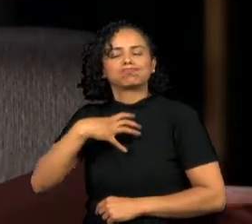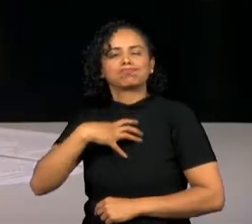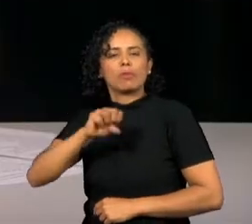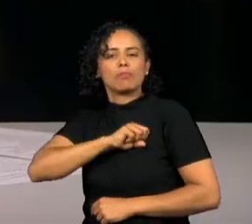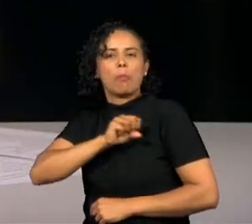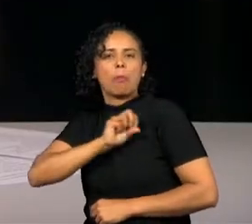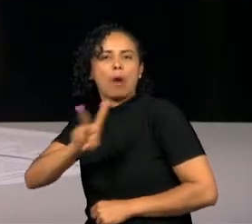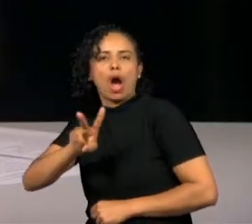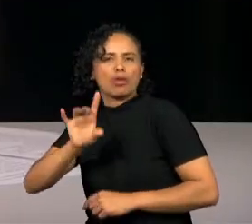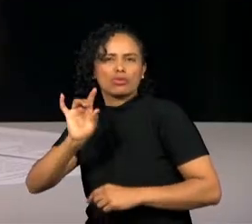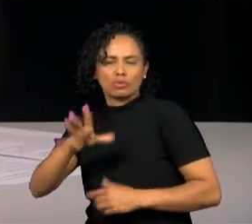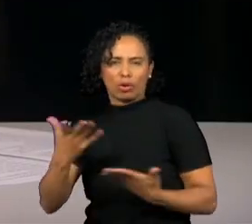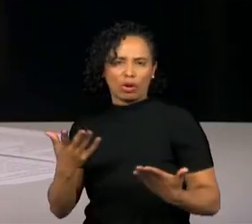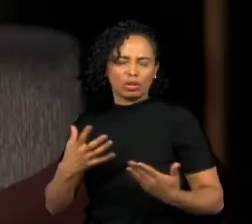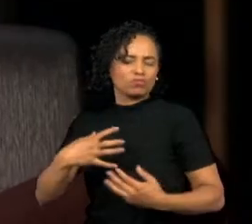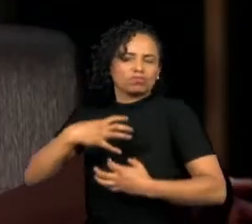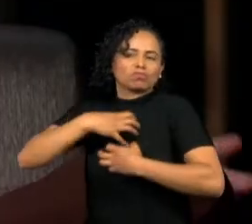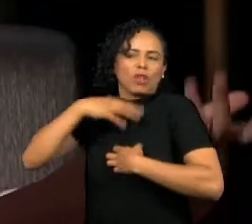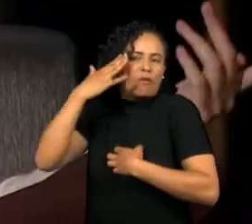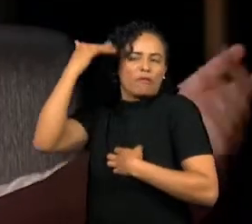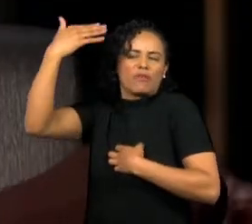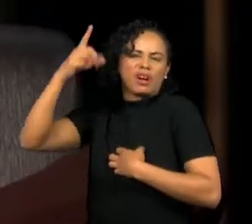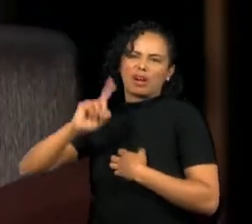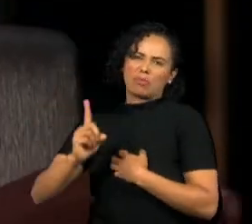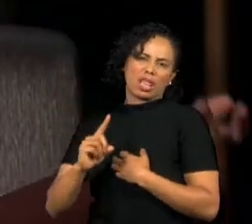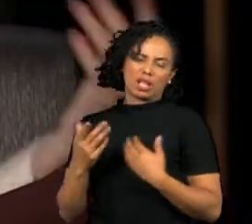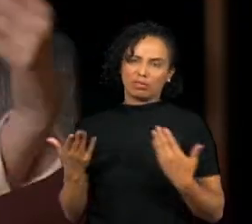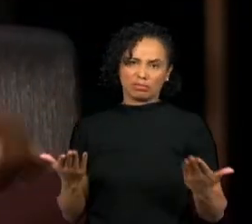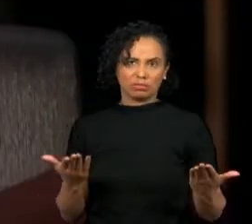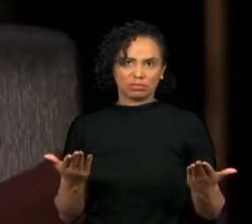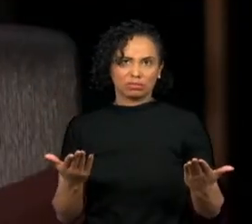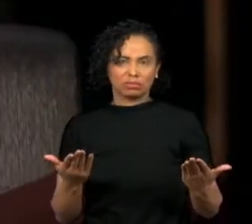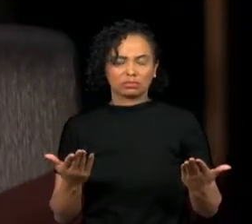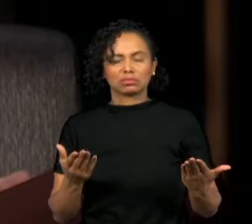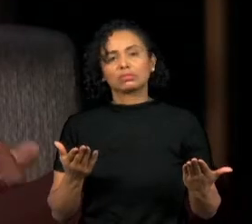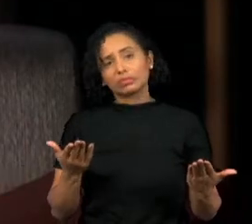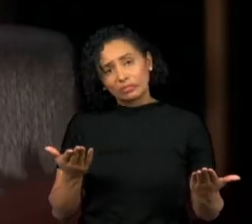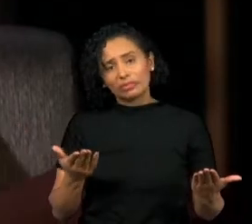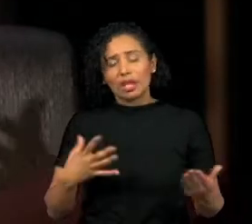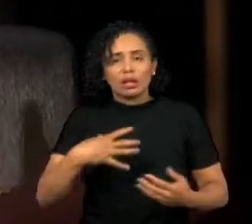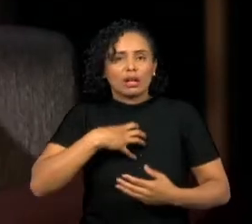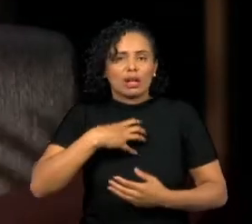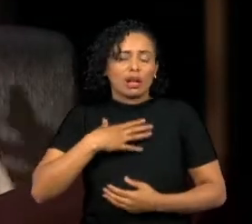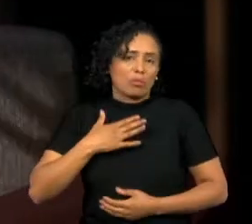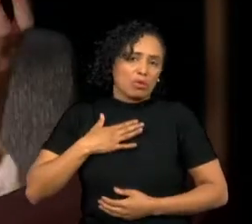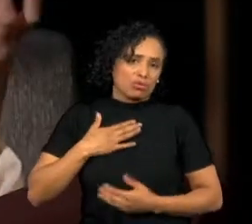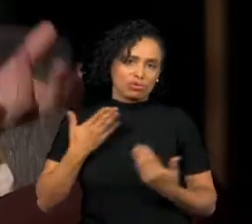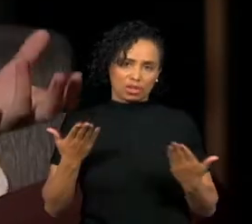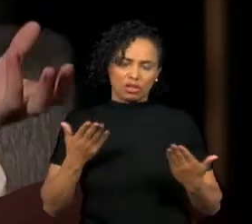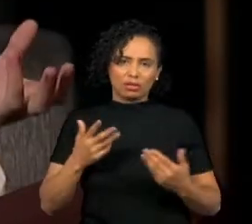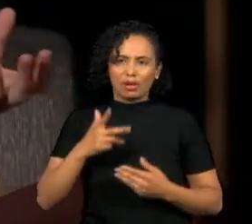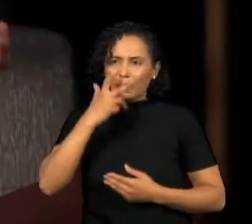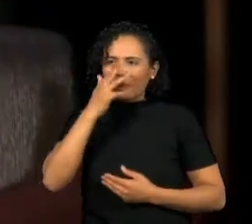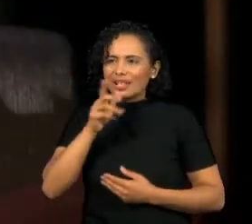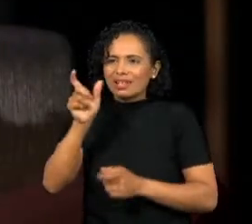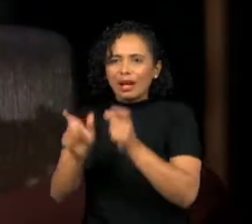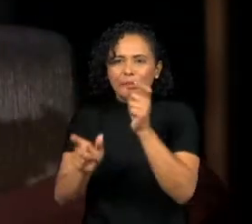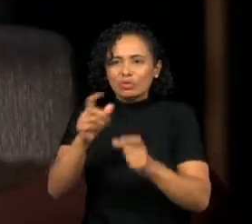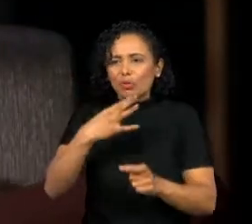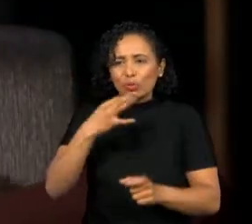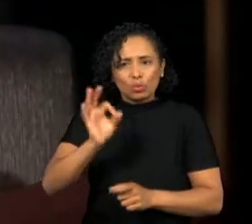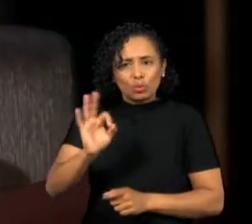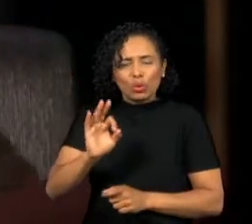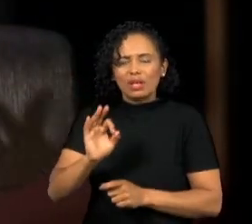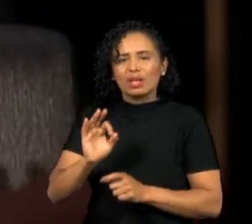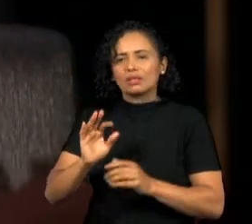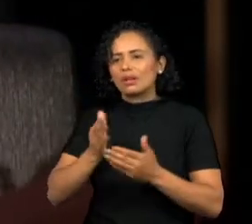cachorro com ser humano está doente você melhorou comeu hoje já ela não tá bem então tipo é uma relação muito engraçadas e que tipo eu